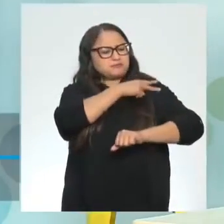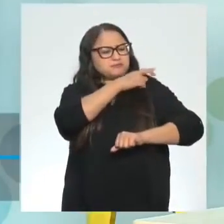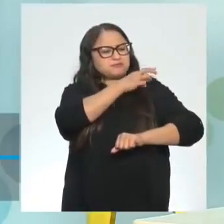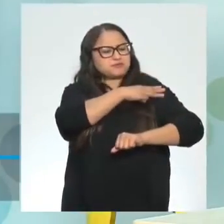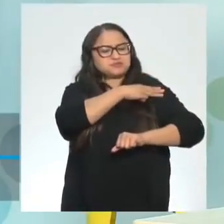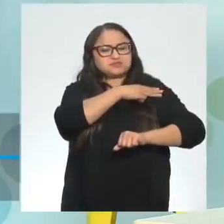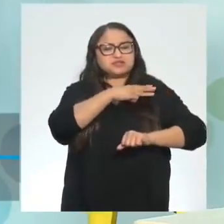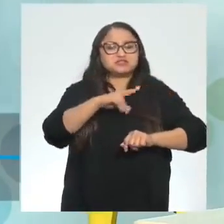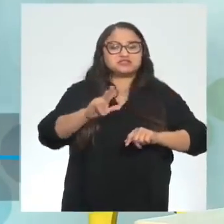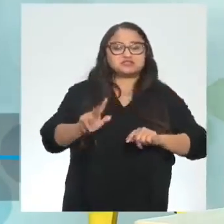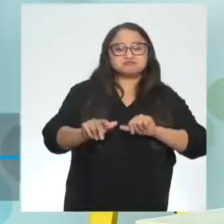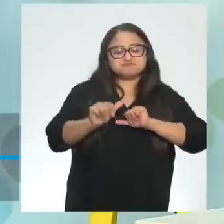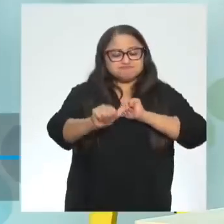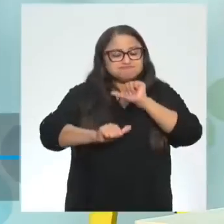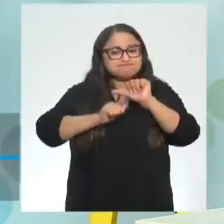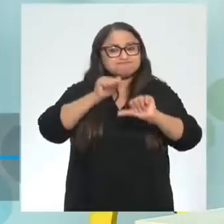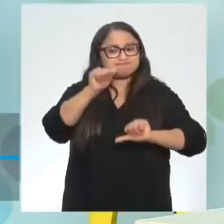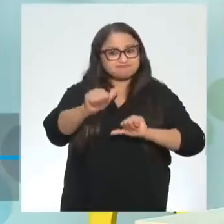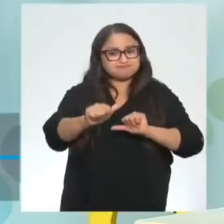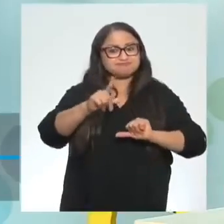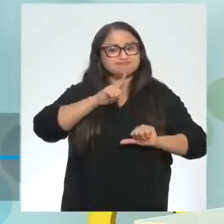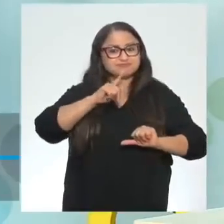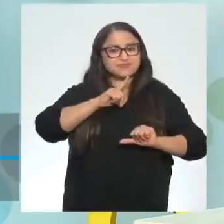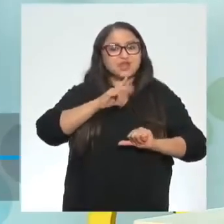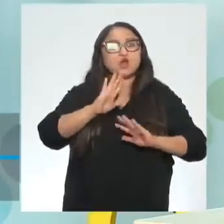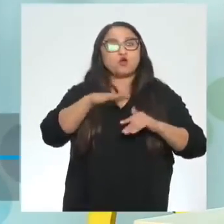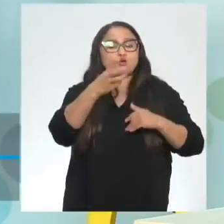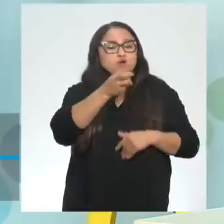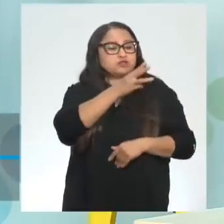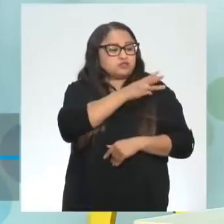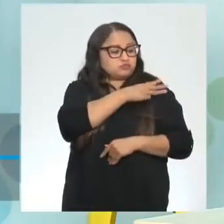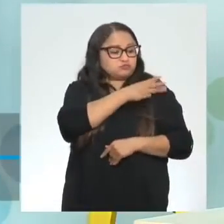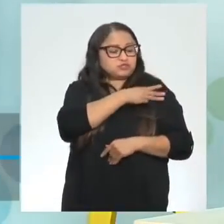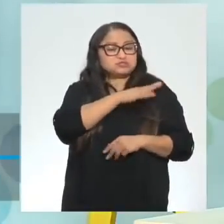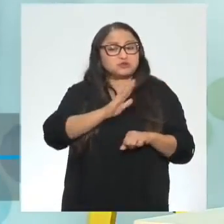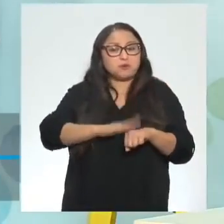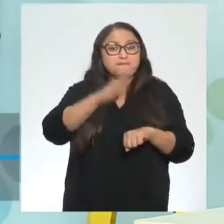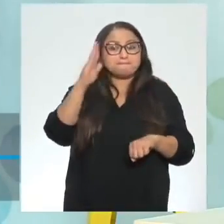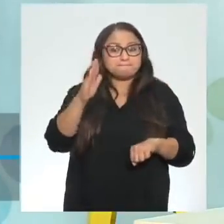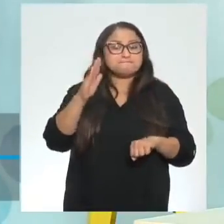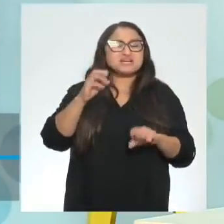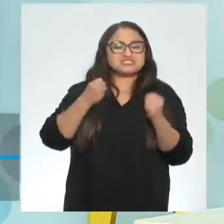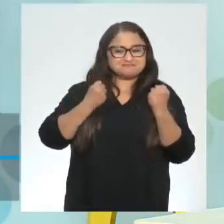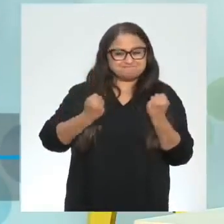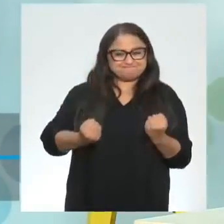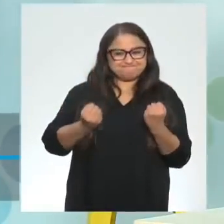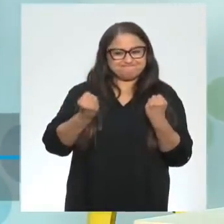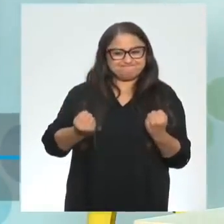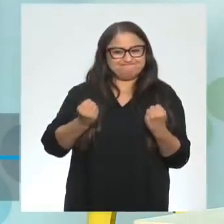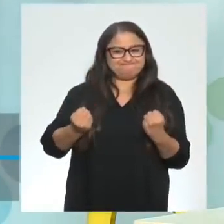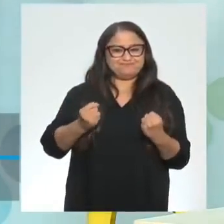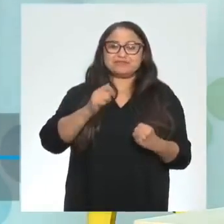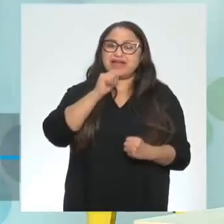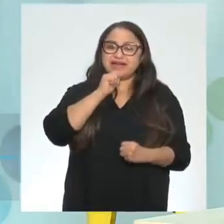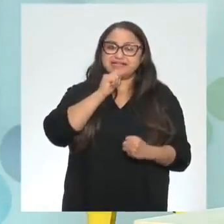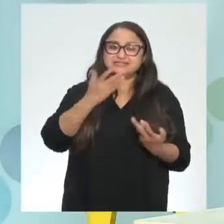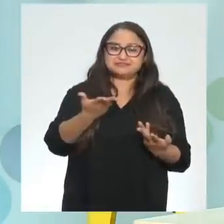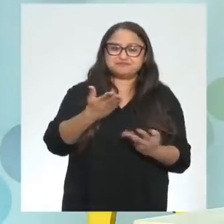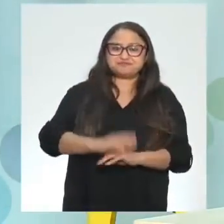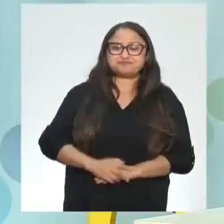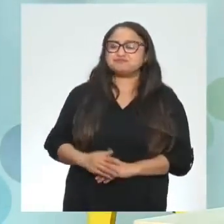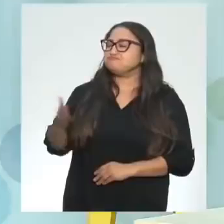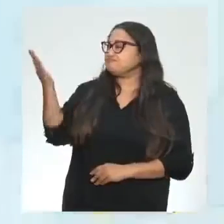transição para o ensino médio. Quando chegar no terceiro vai ficar mais pesado ainda. Vamos então agora